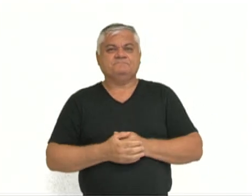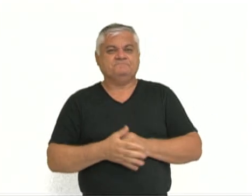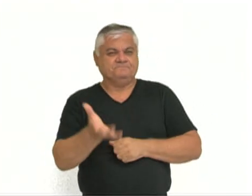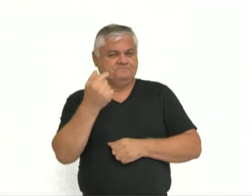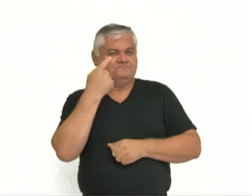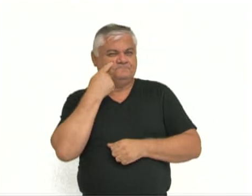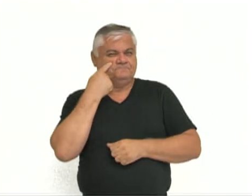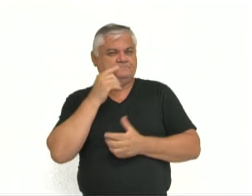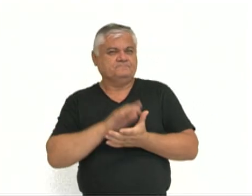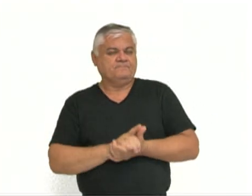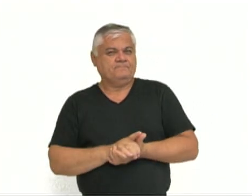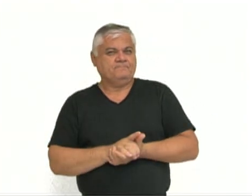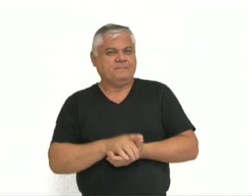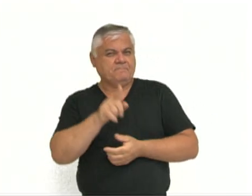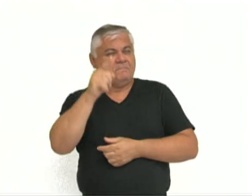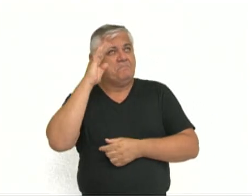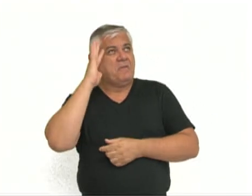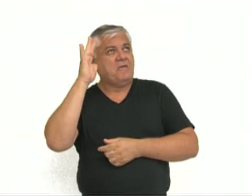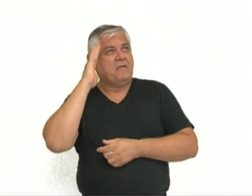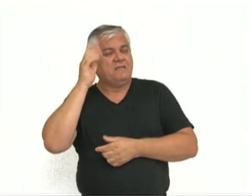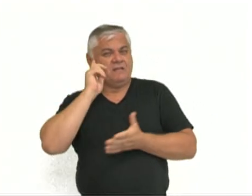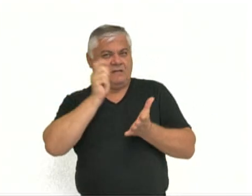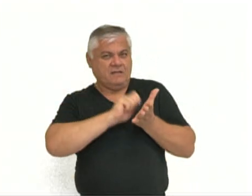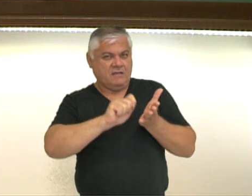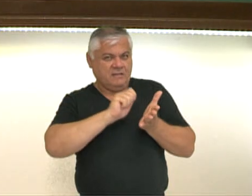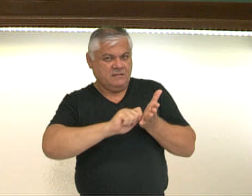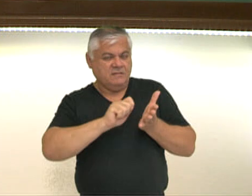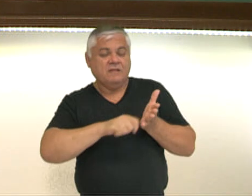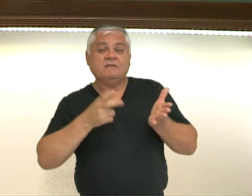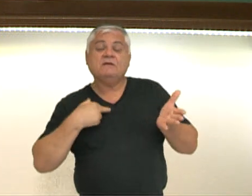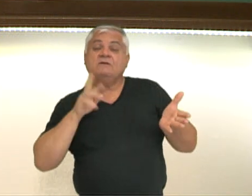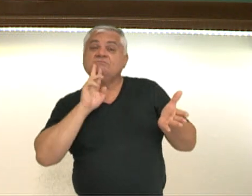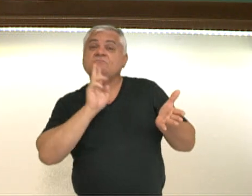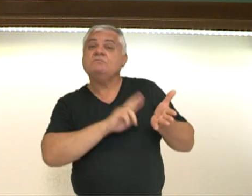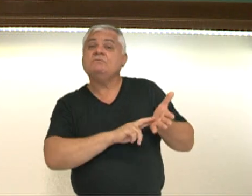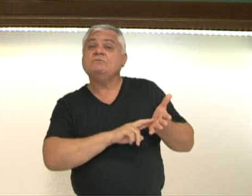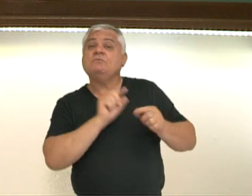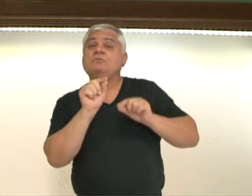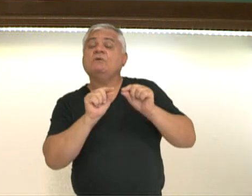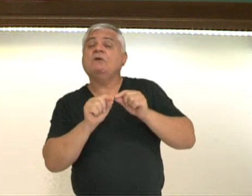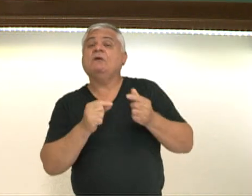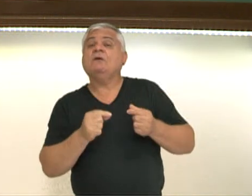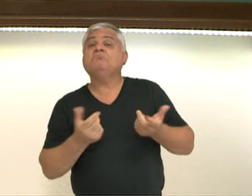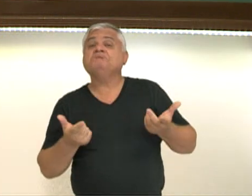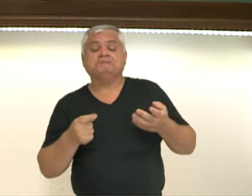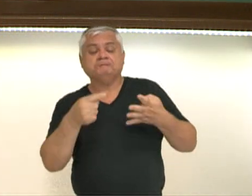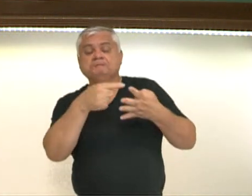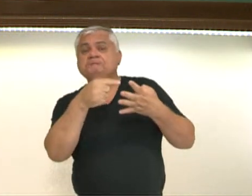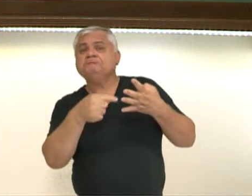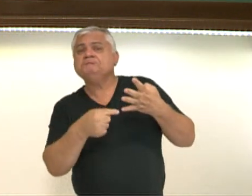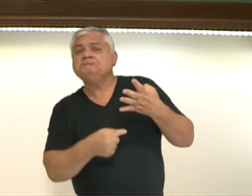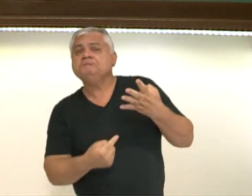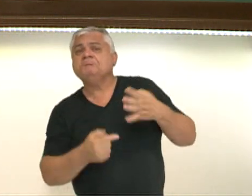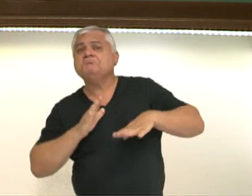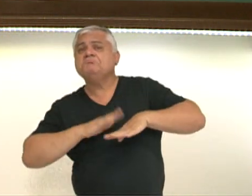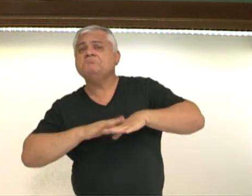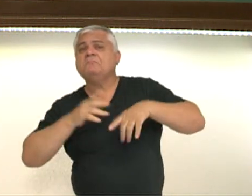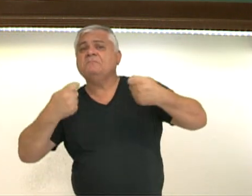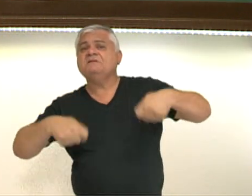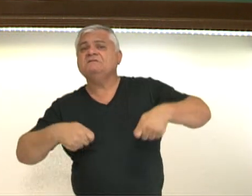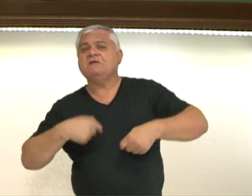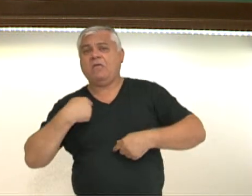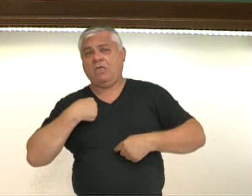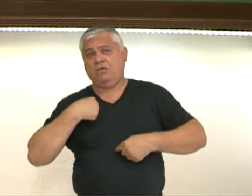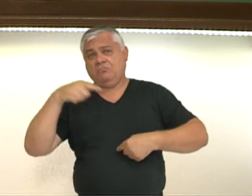pessoal. Imagine vocês aí, quem tiver com o caderninho na mão, responda lá. Quais seriam as ações cotidianas, minha,